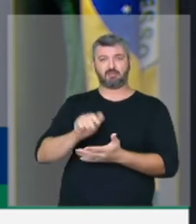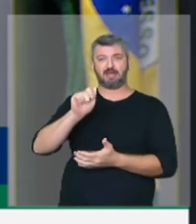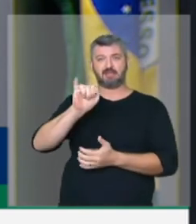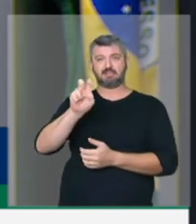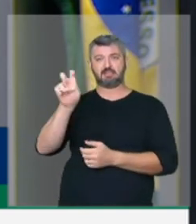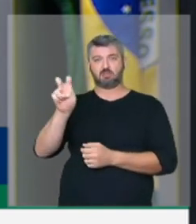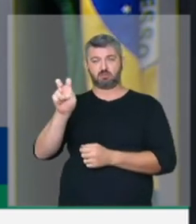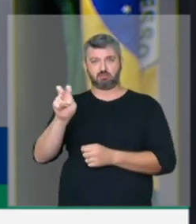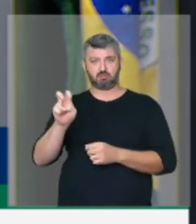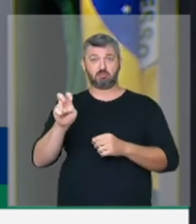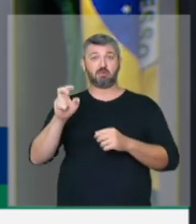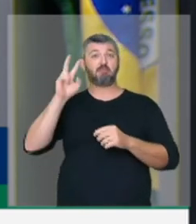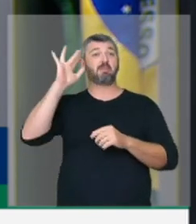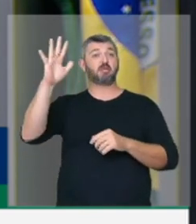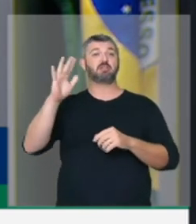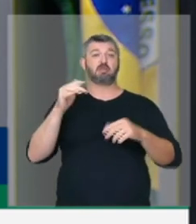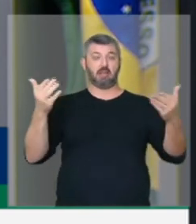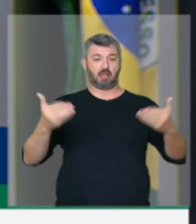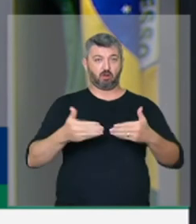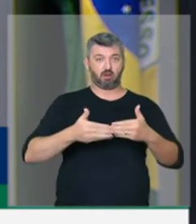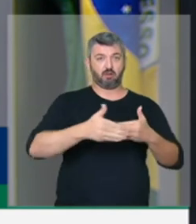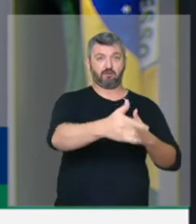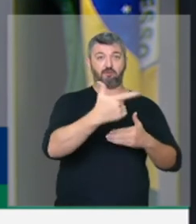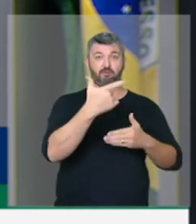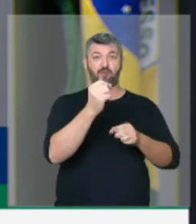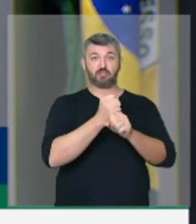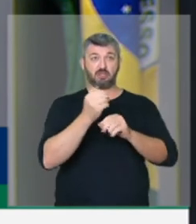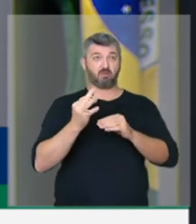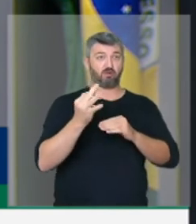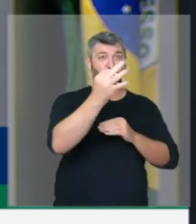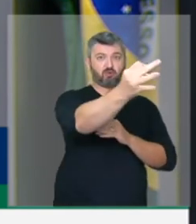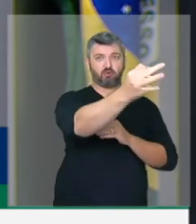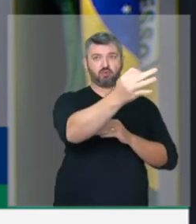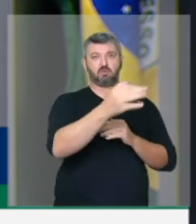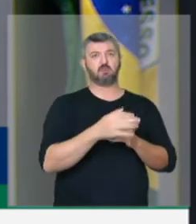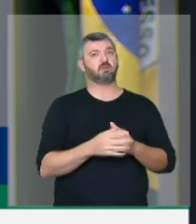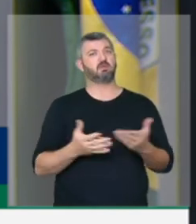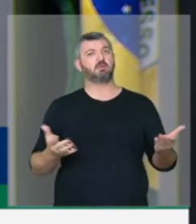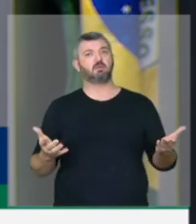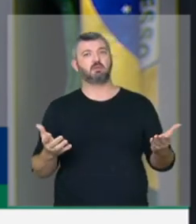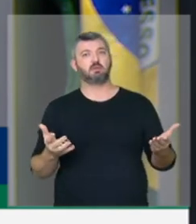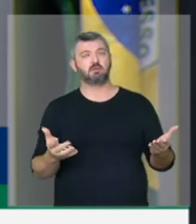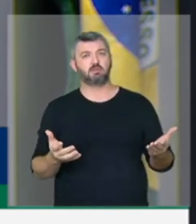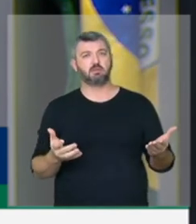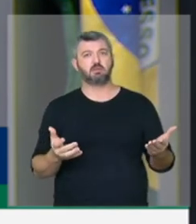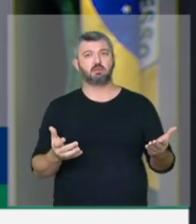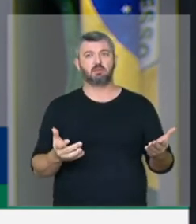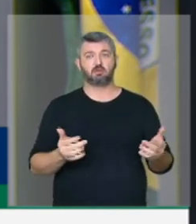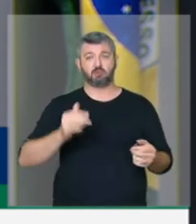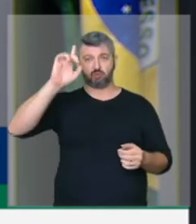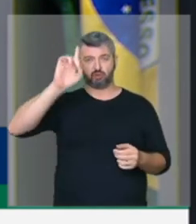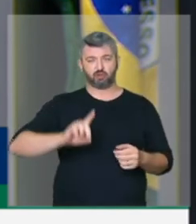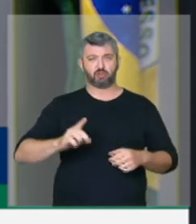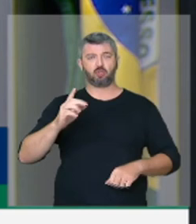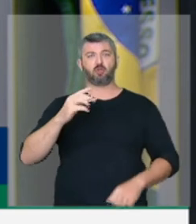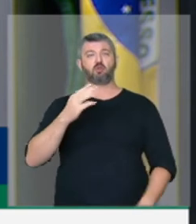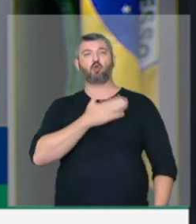Não podemos, daqui a 20 anos, olhar para trás, senhor presidente, e vermos que o nosso direito